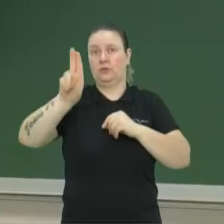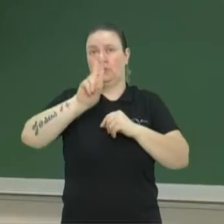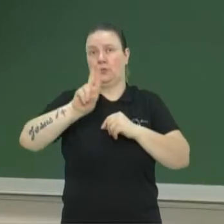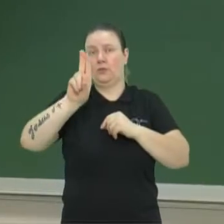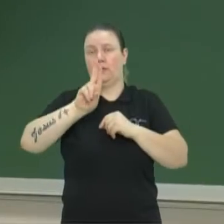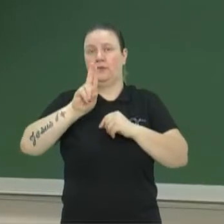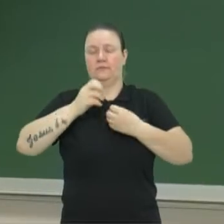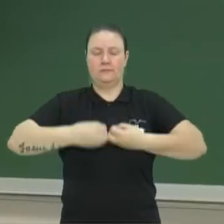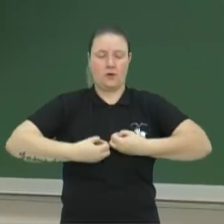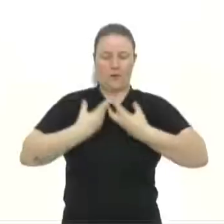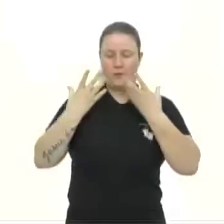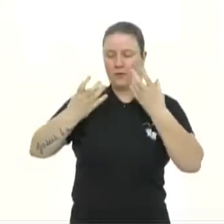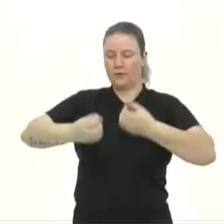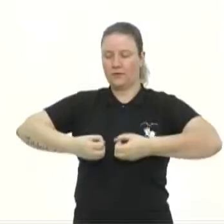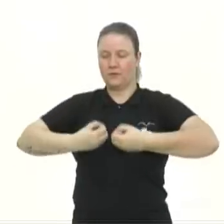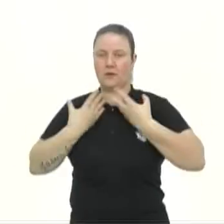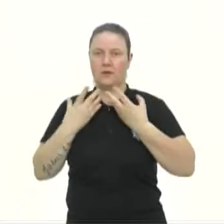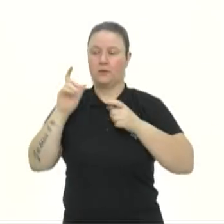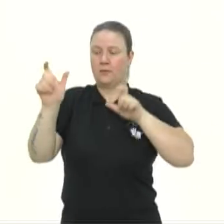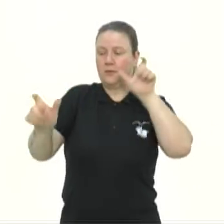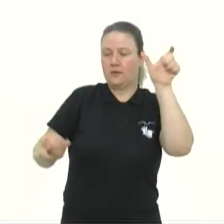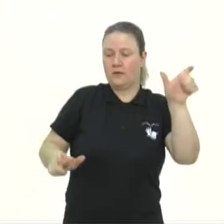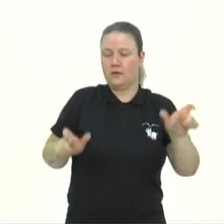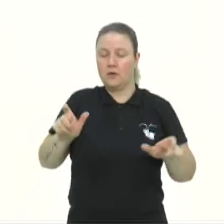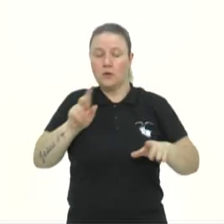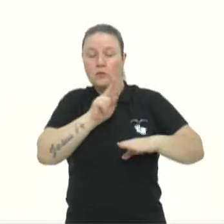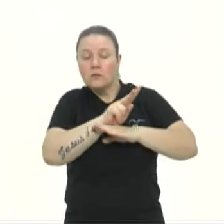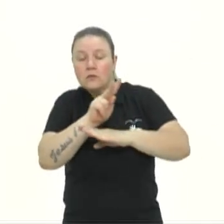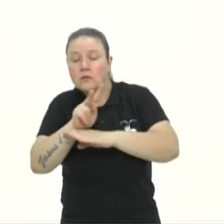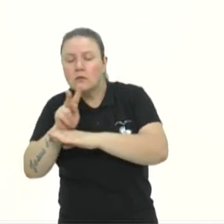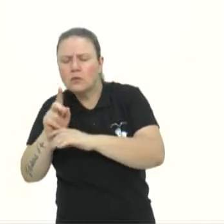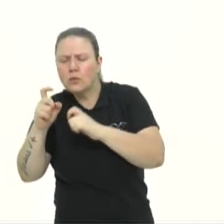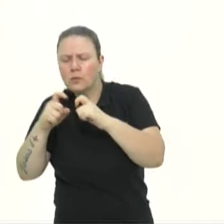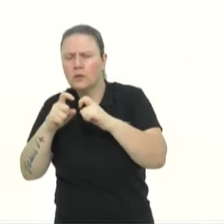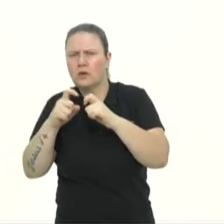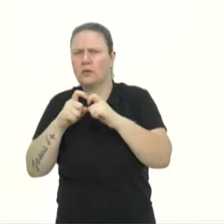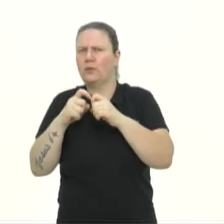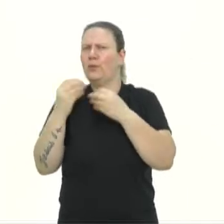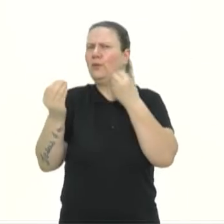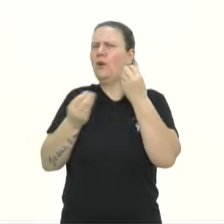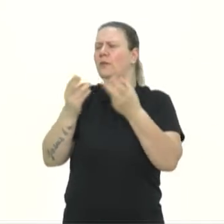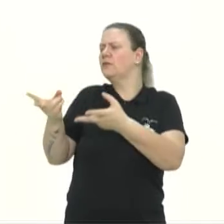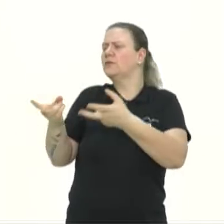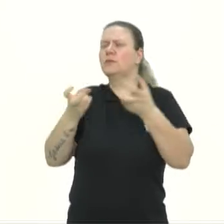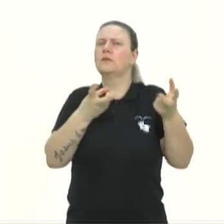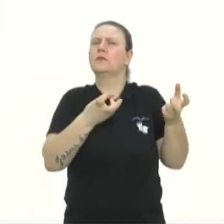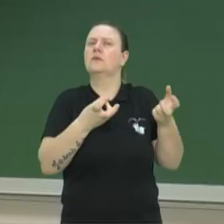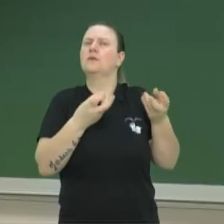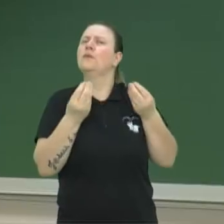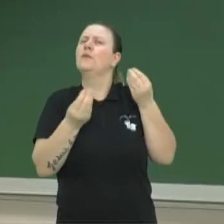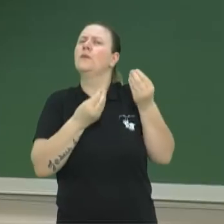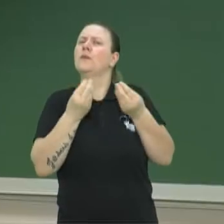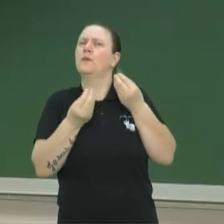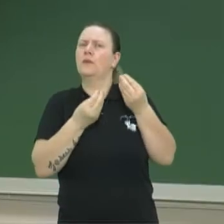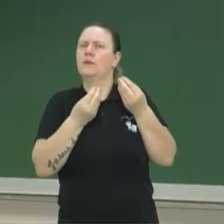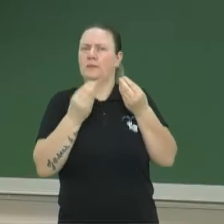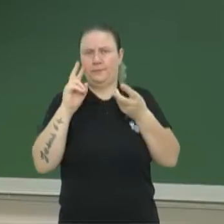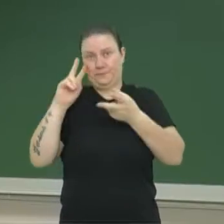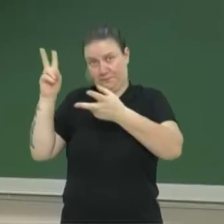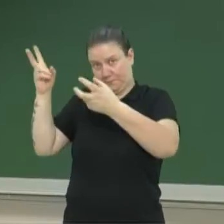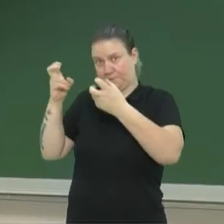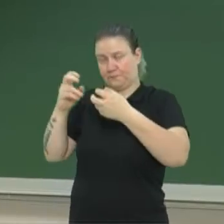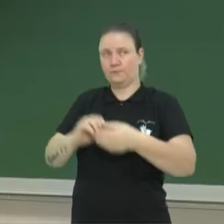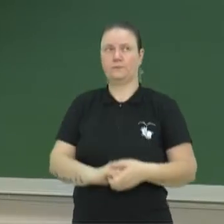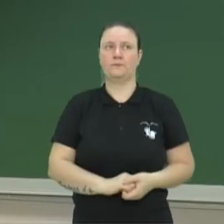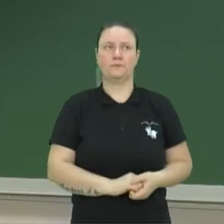para expressar que os personagens estão sob cuidados médicos. Quais serão esses recursos? Observe aqui.